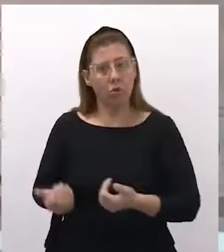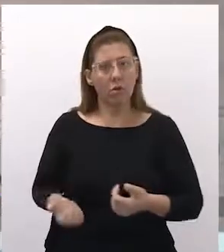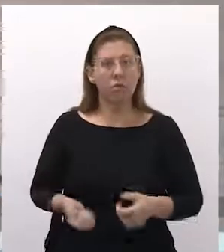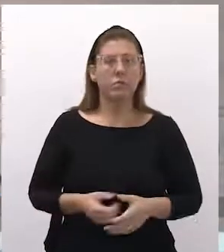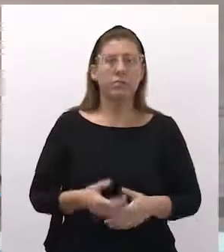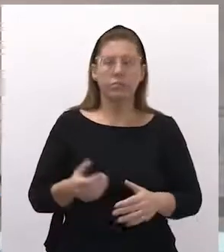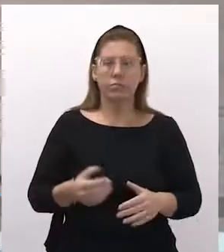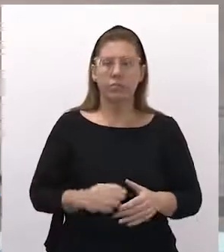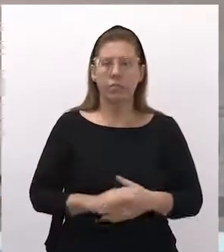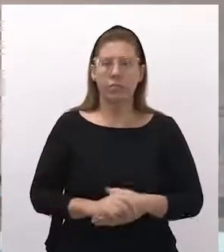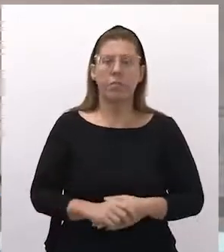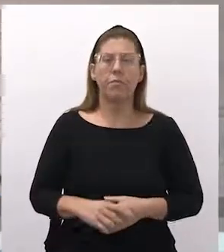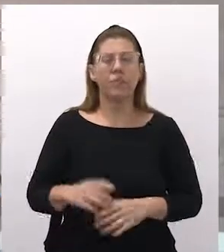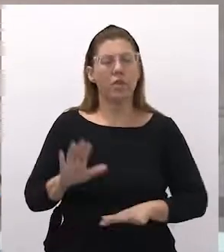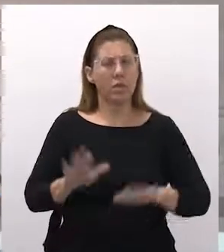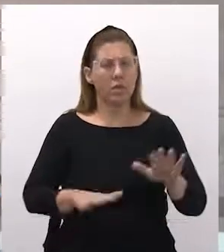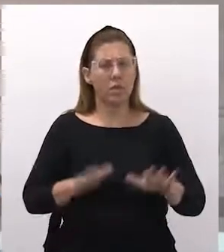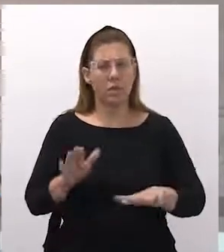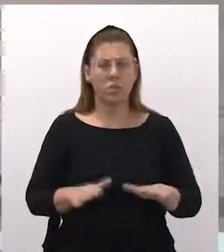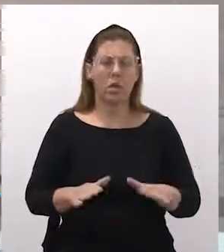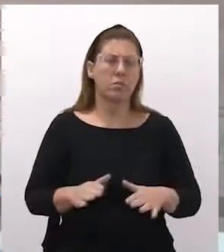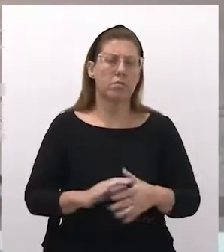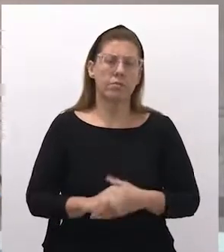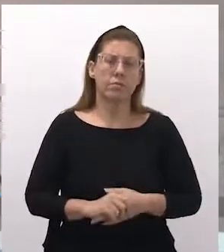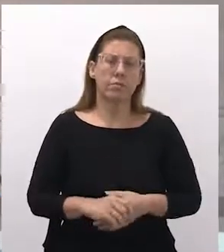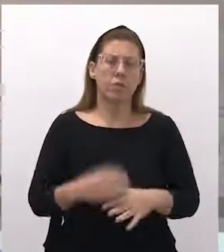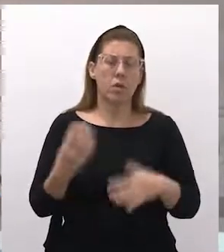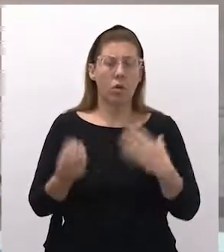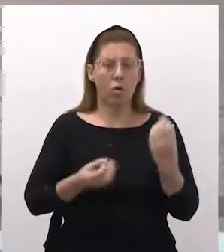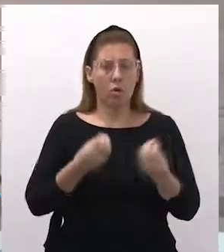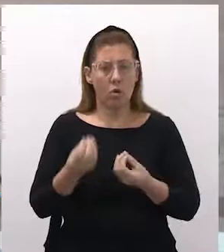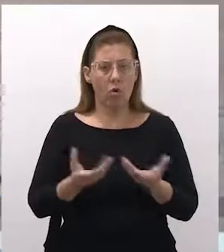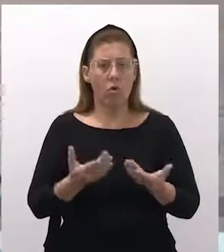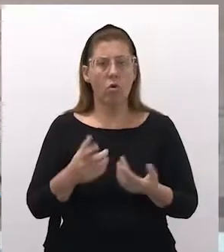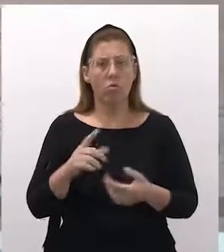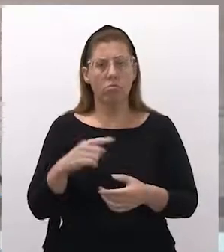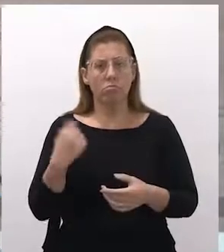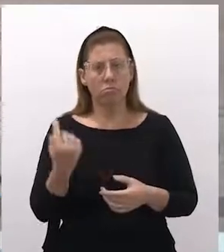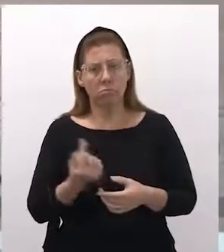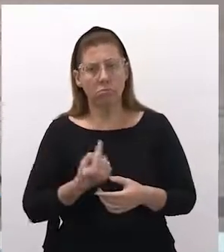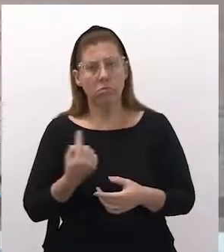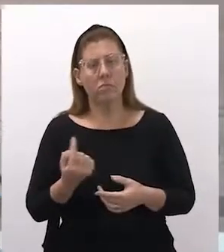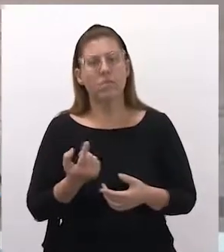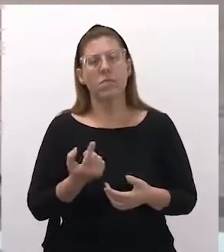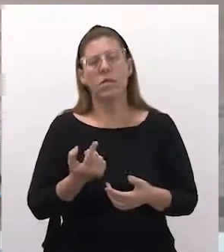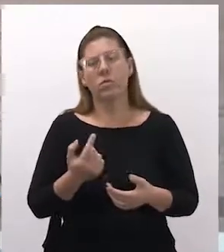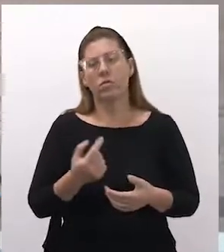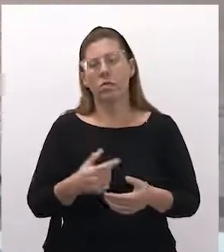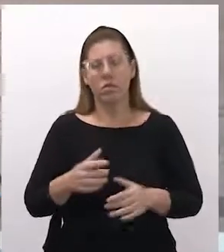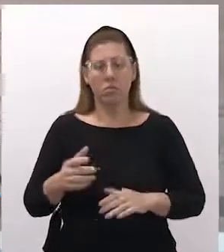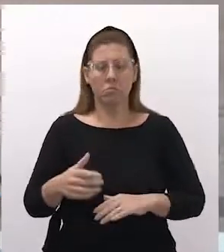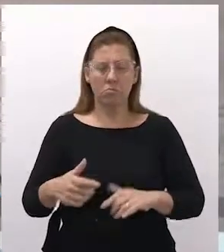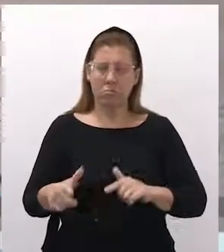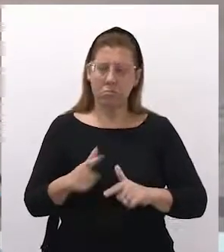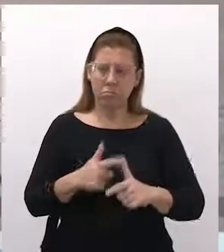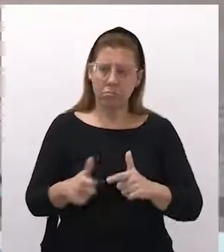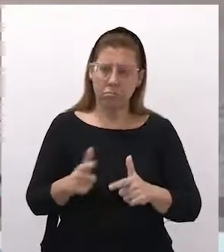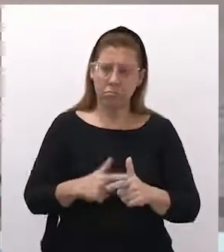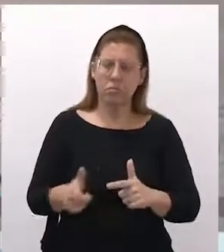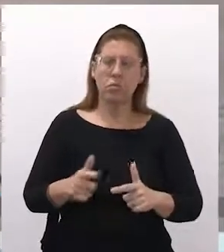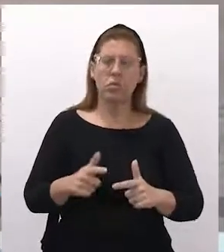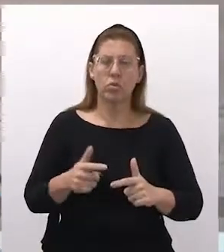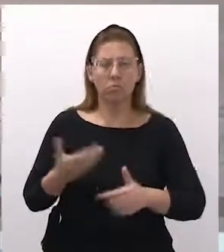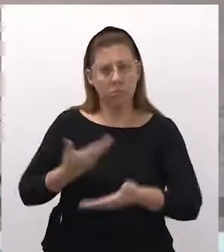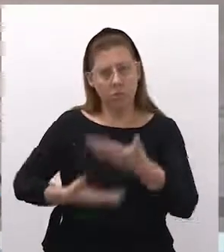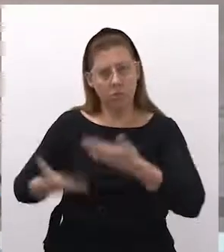normalmente eles não têm muita colocação. E aí a gente aqui no Sul andou fazendo audiências públicas como uma parceria